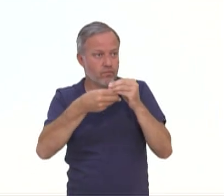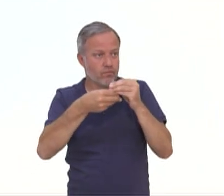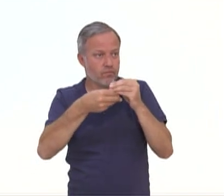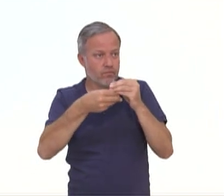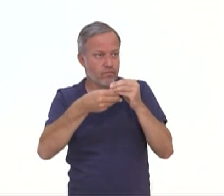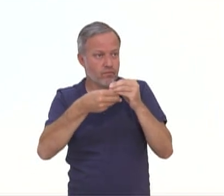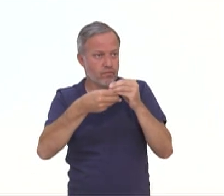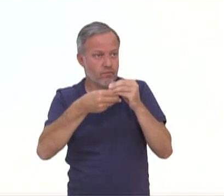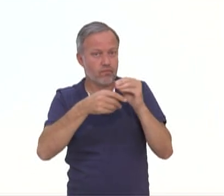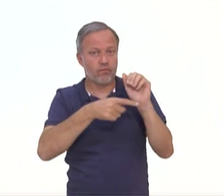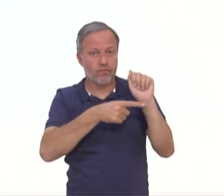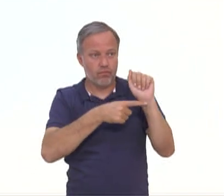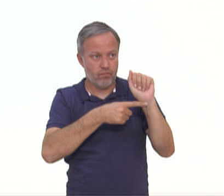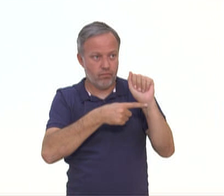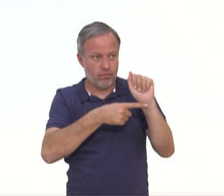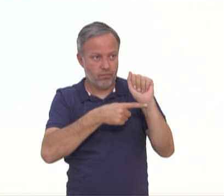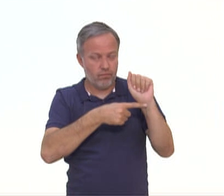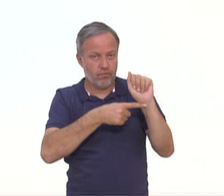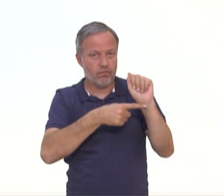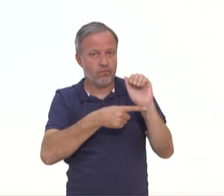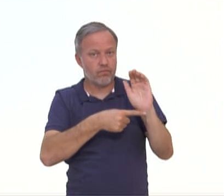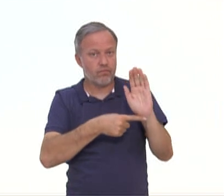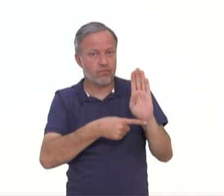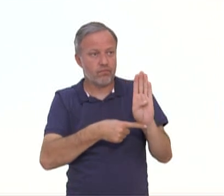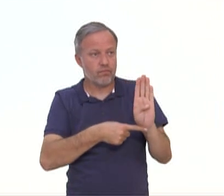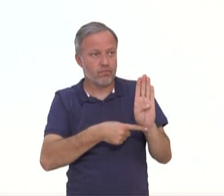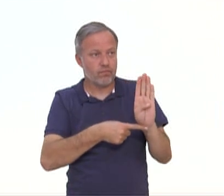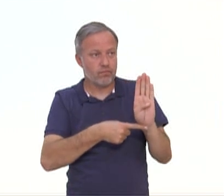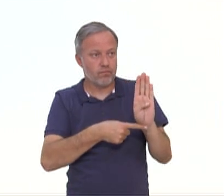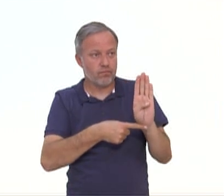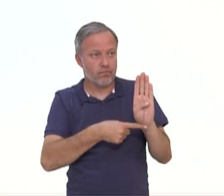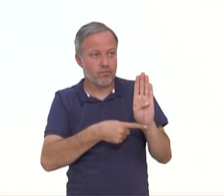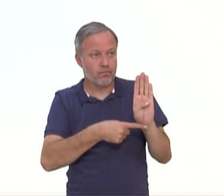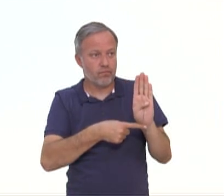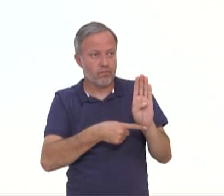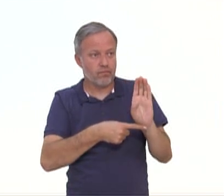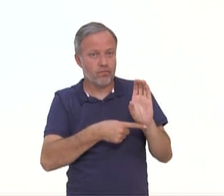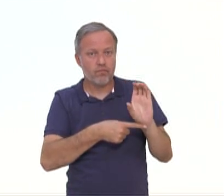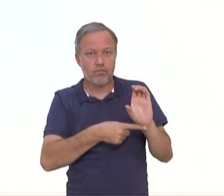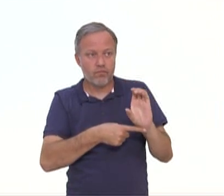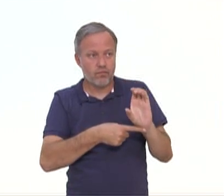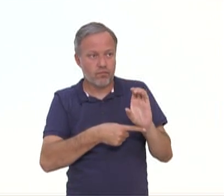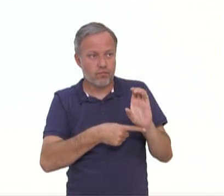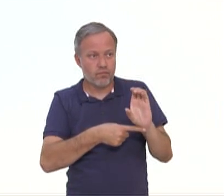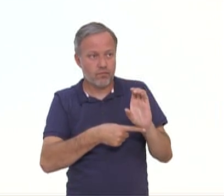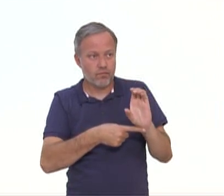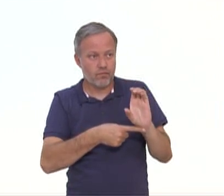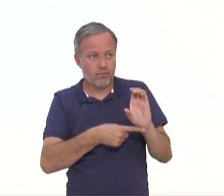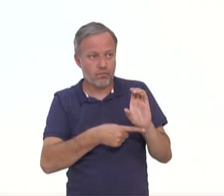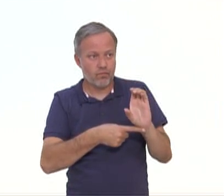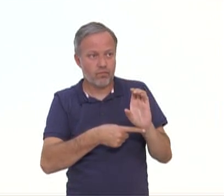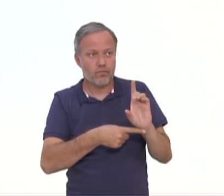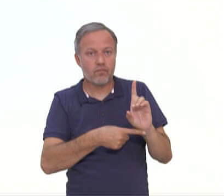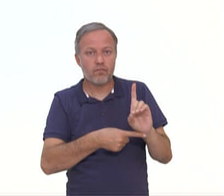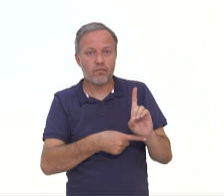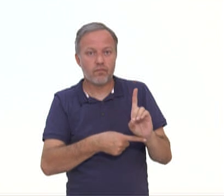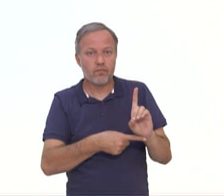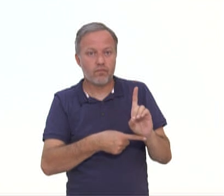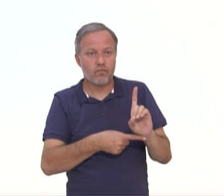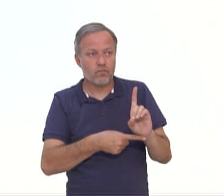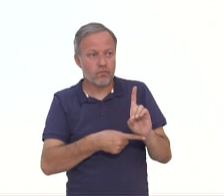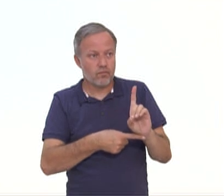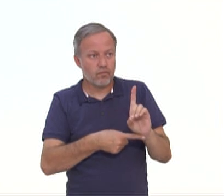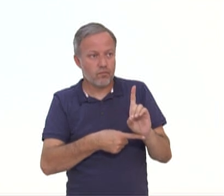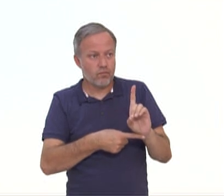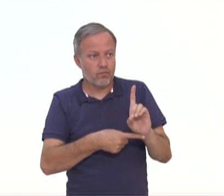na sequência, letra A, proteínas e glicocálise, fosfolipídio e proteína, fosfolipídio e lipídio, lipídios